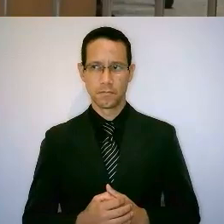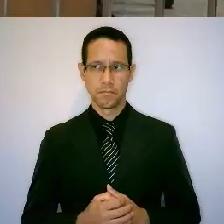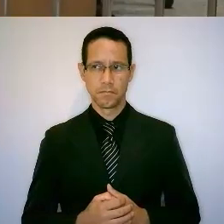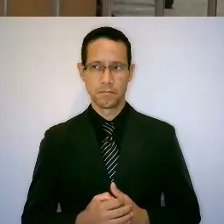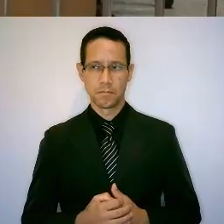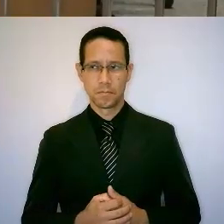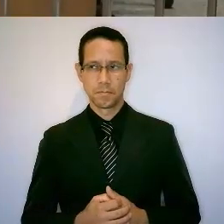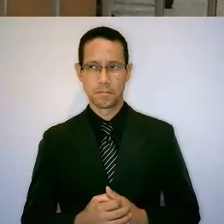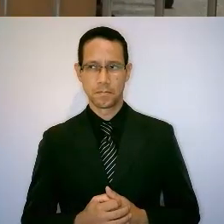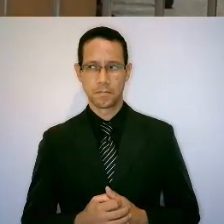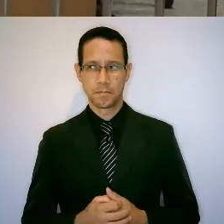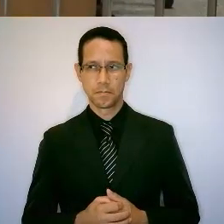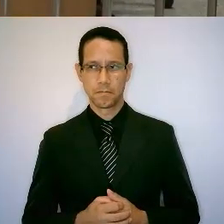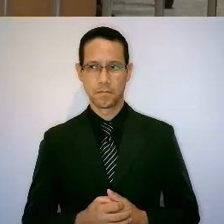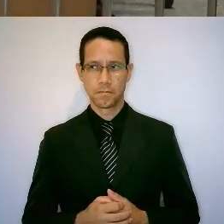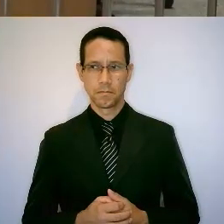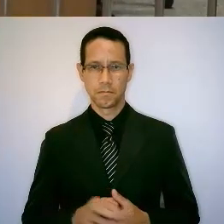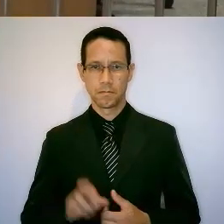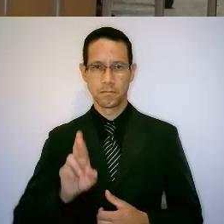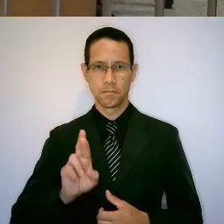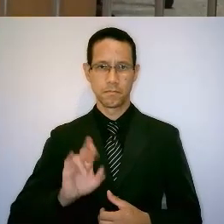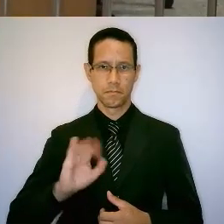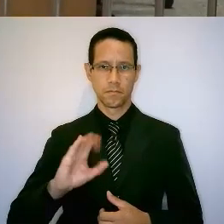Dr Ricardo não mas não